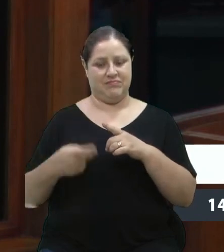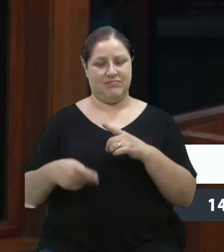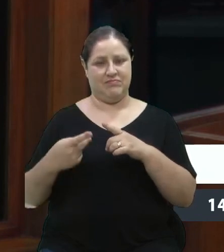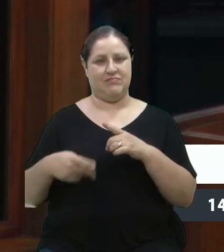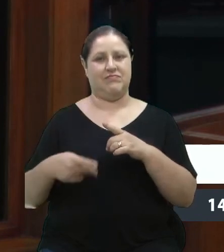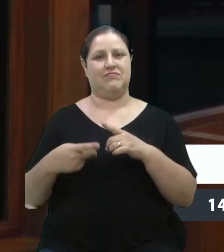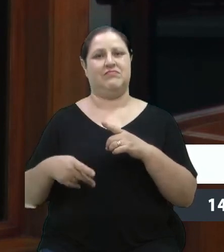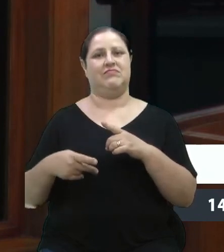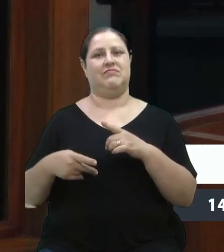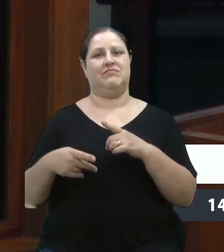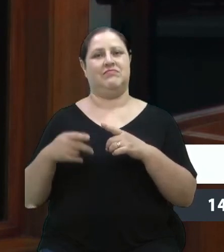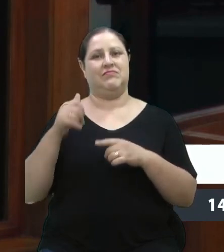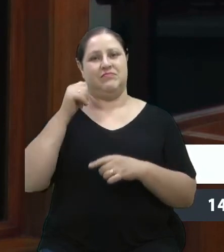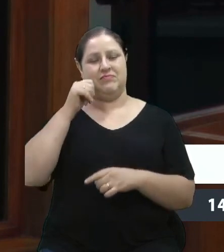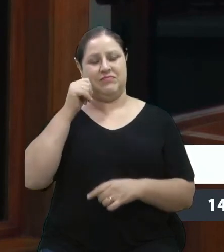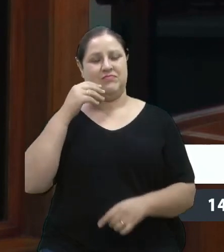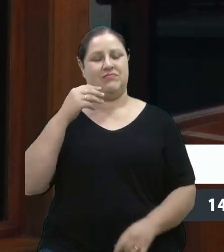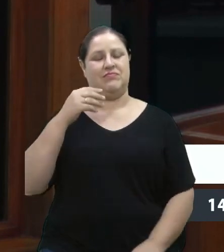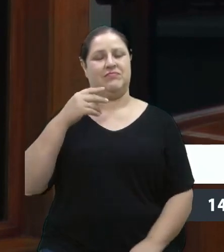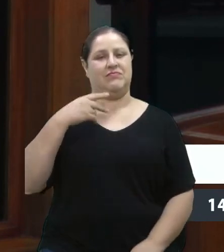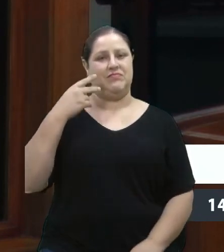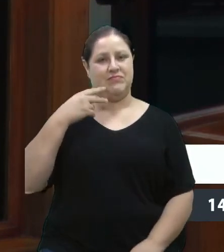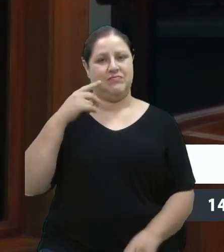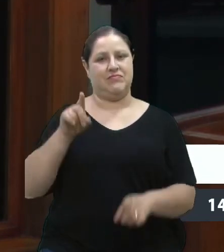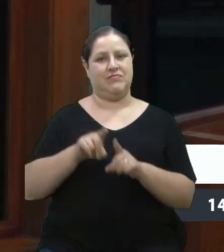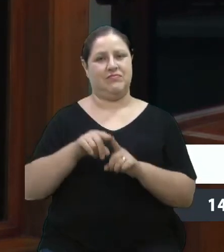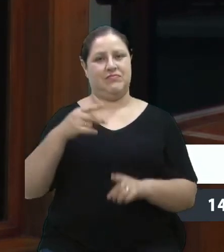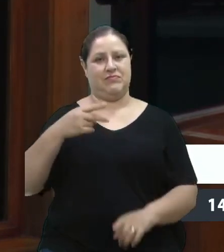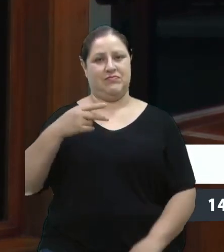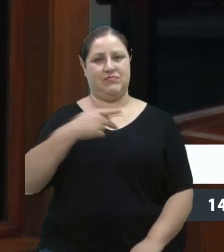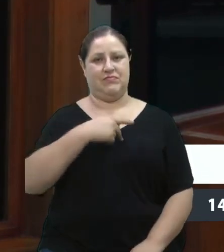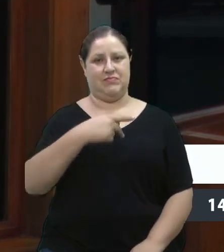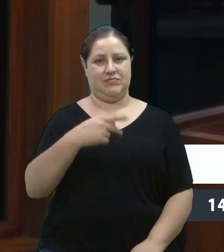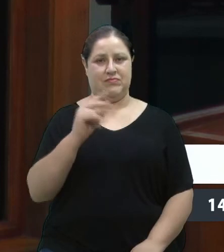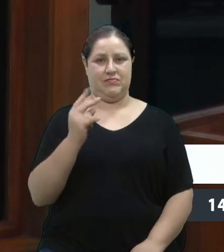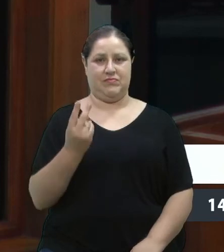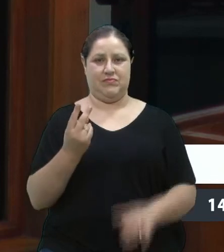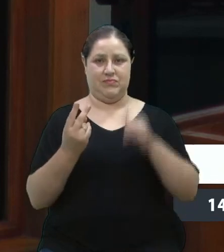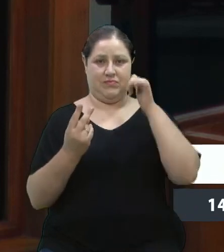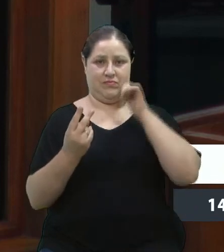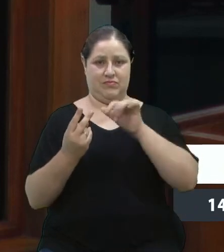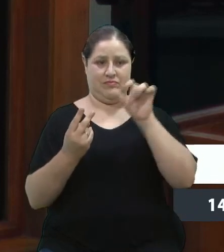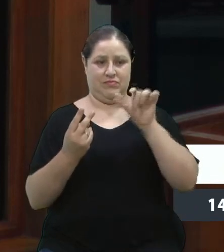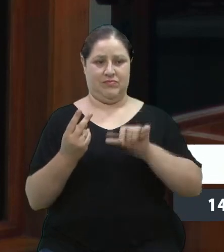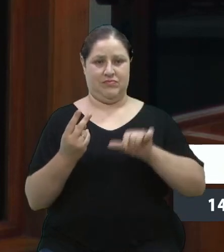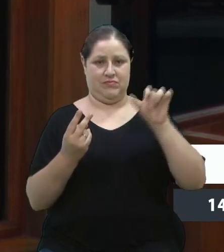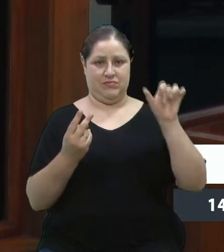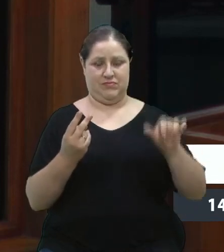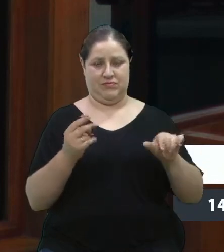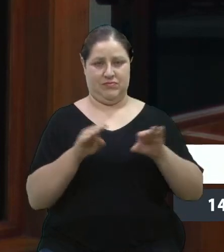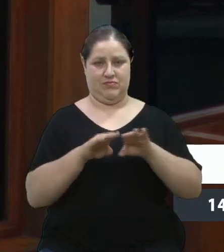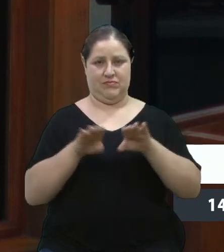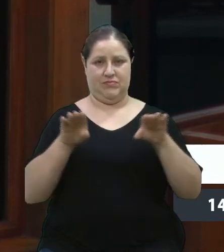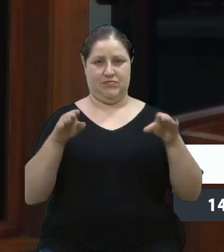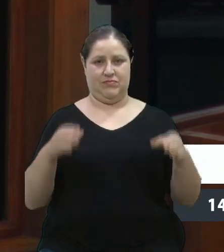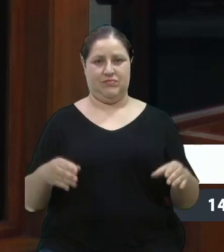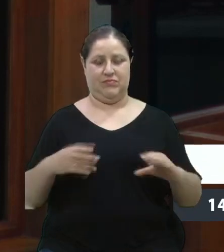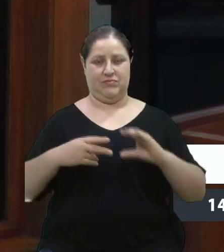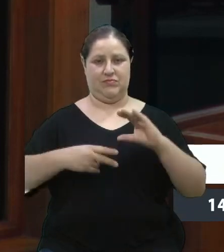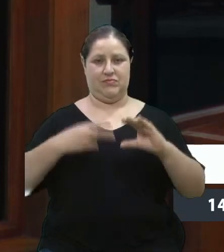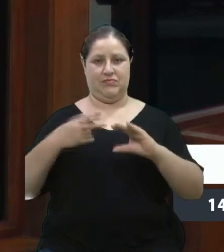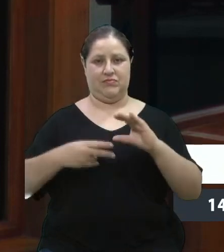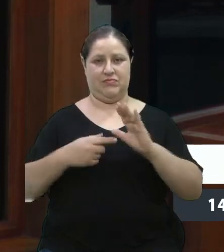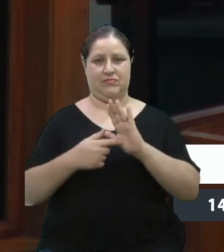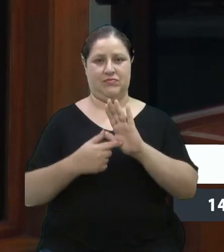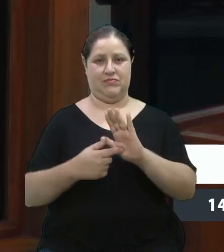vereadora e a vice-presidente, 2 mulheres compondo a mesa da Câmara de Vereadores, e isso mostra, né, uma realidade